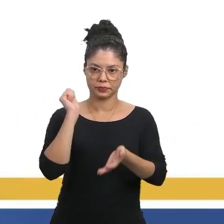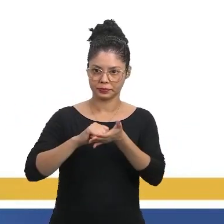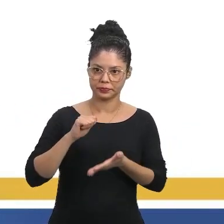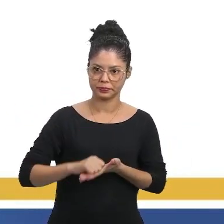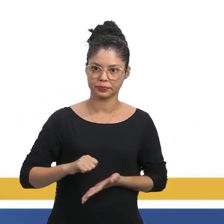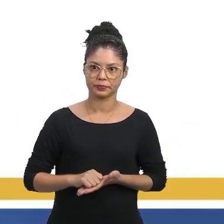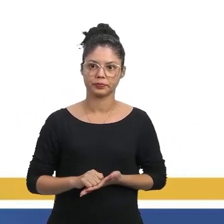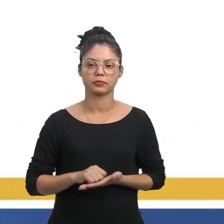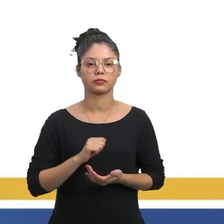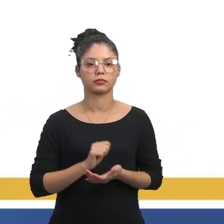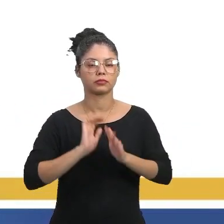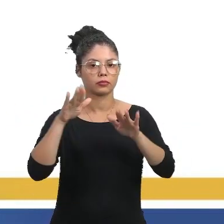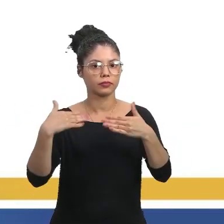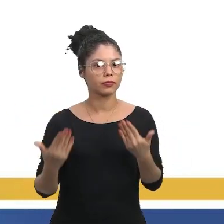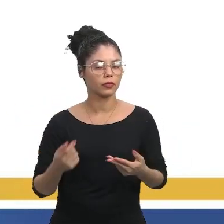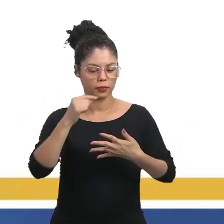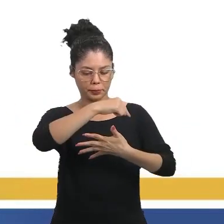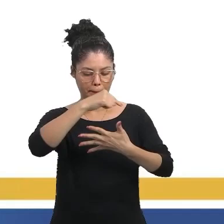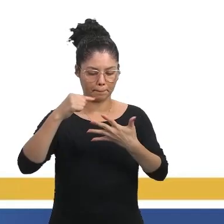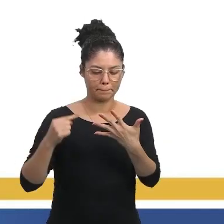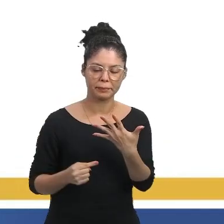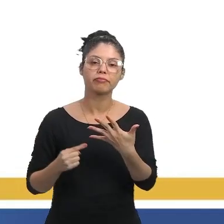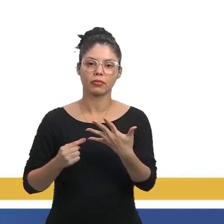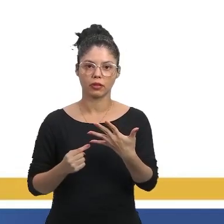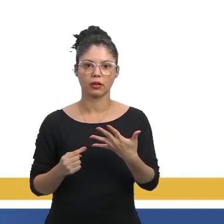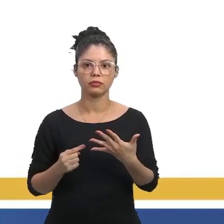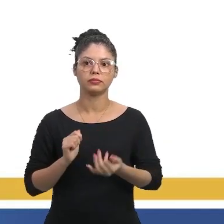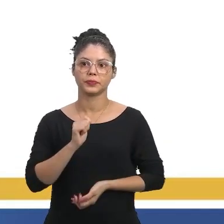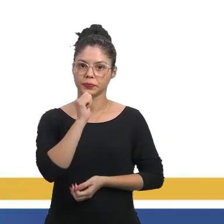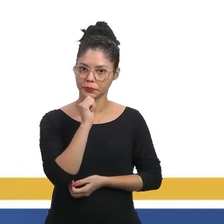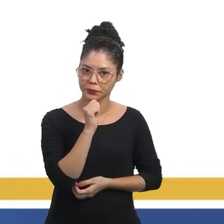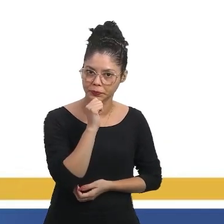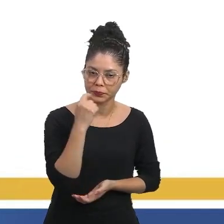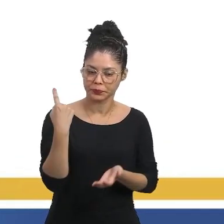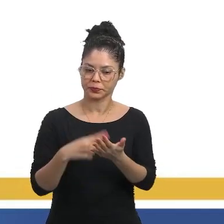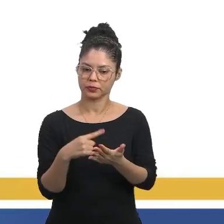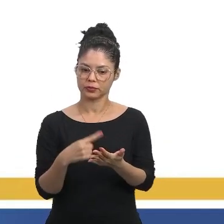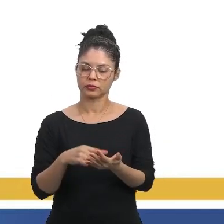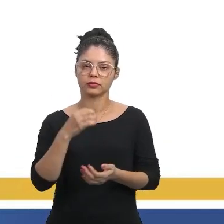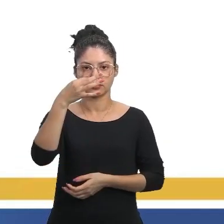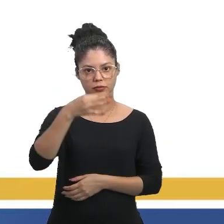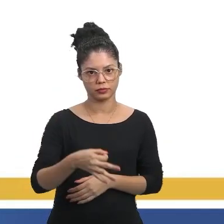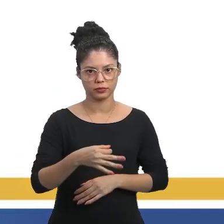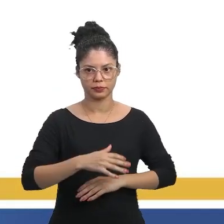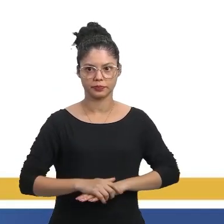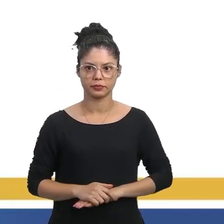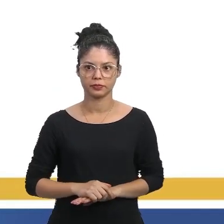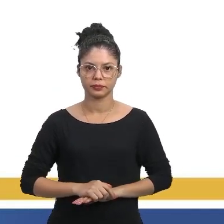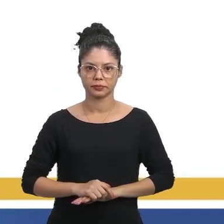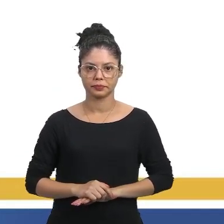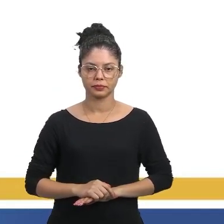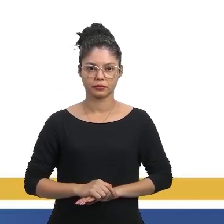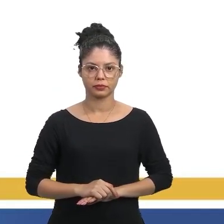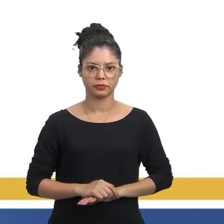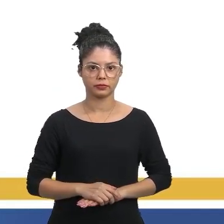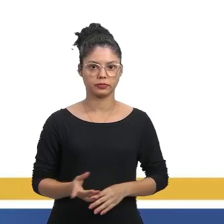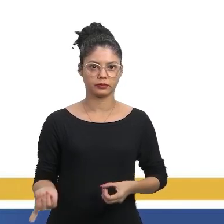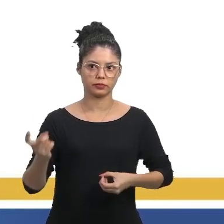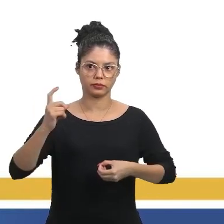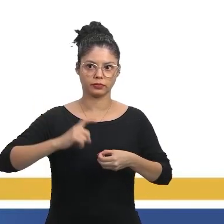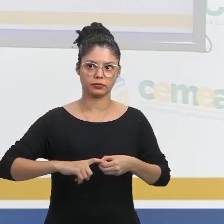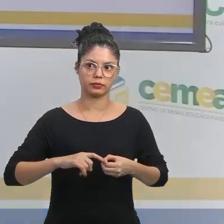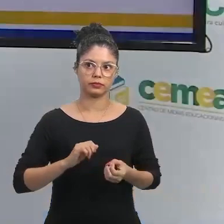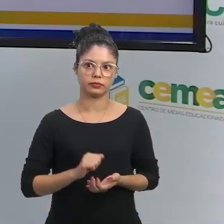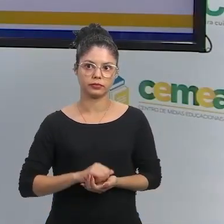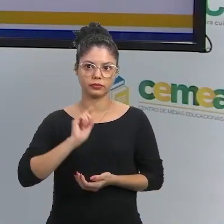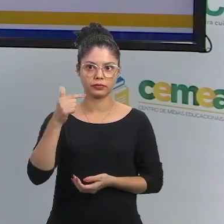o átomo, qual desses 5 postulados aí ainda é considerado corretos? Então, voltando